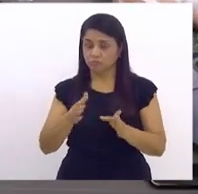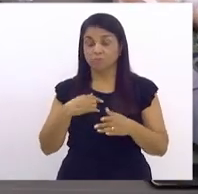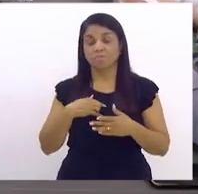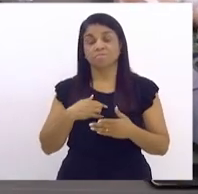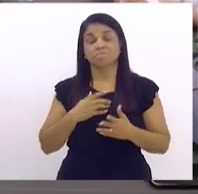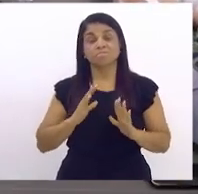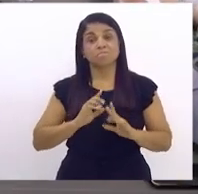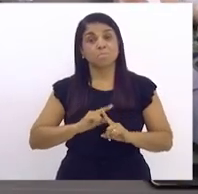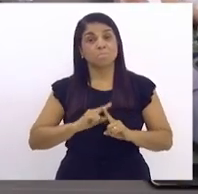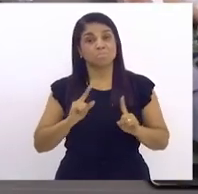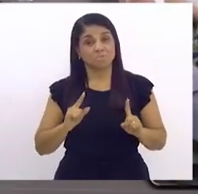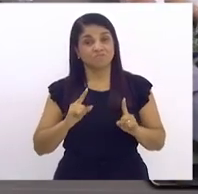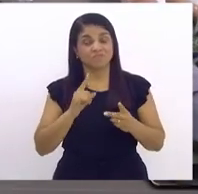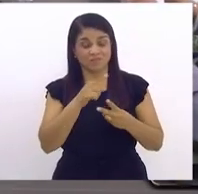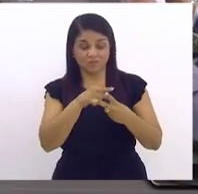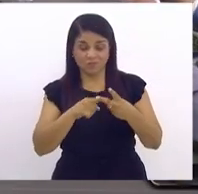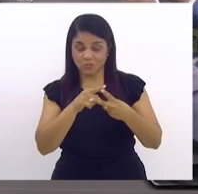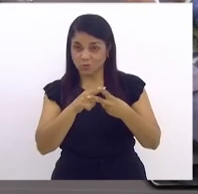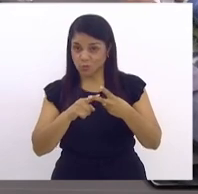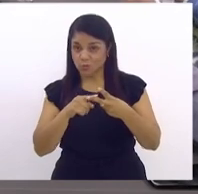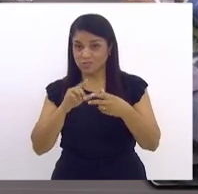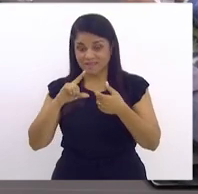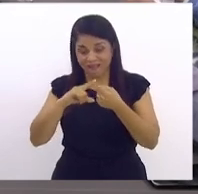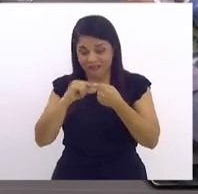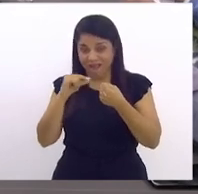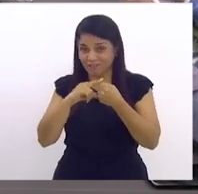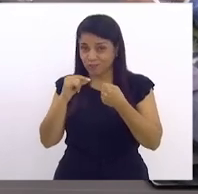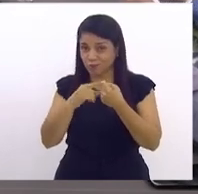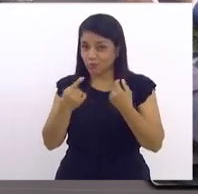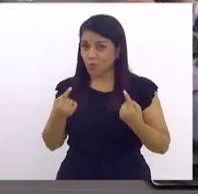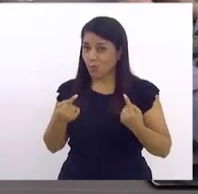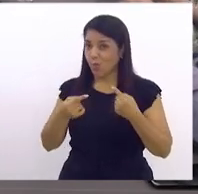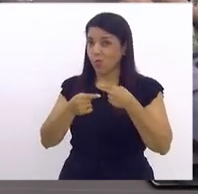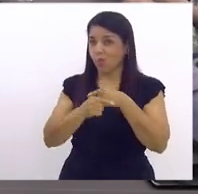assim, tem dois artigos nesses que contrariam